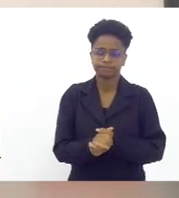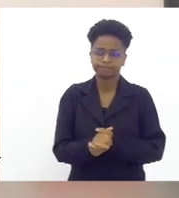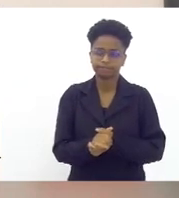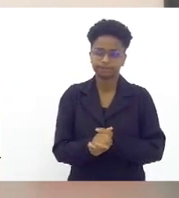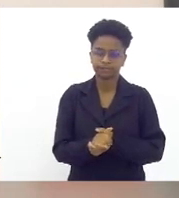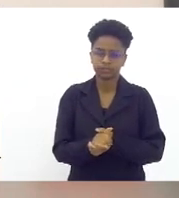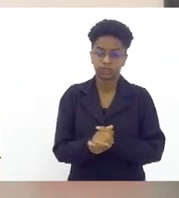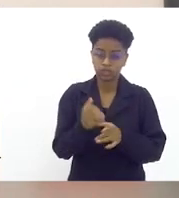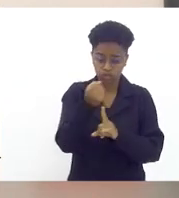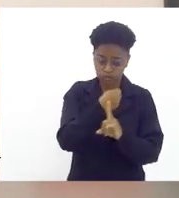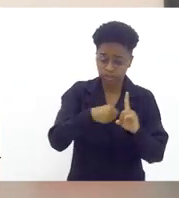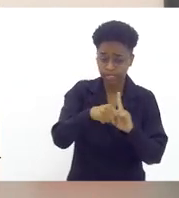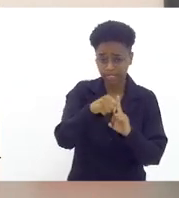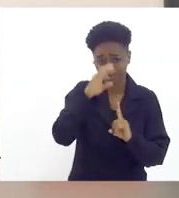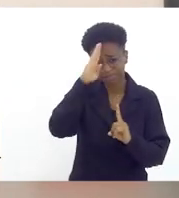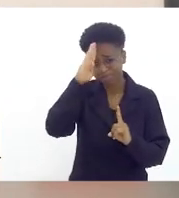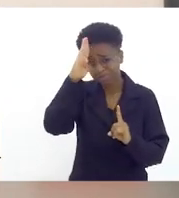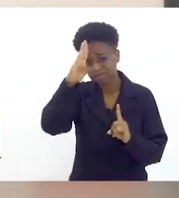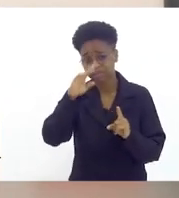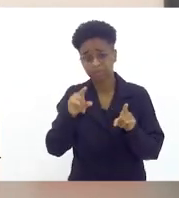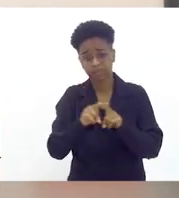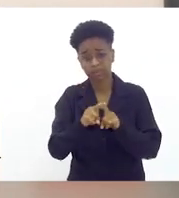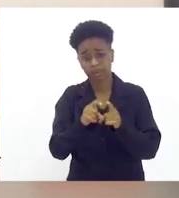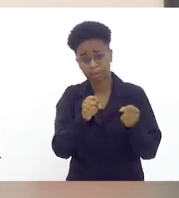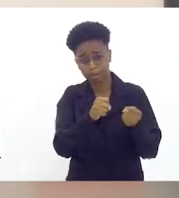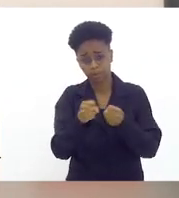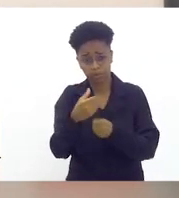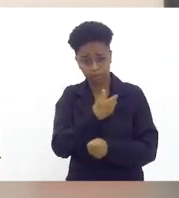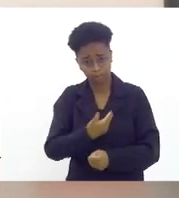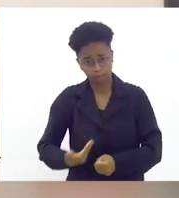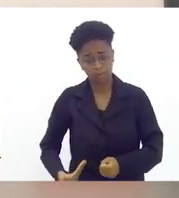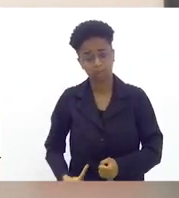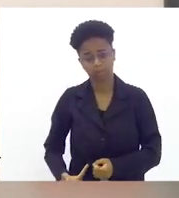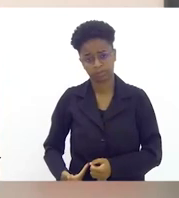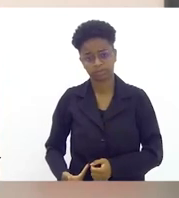como sociedade, principalmente como poder público, né,